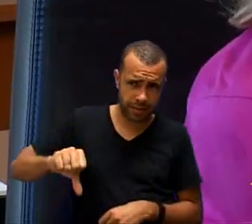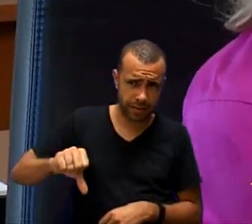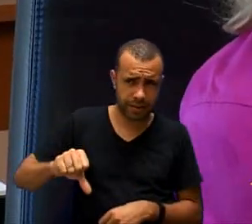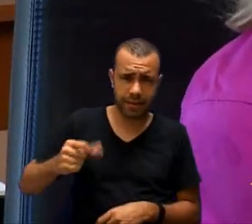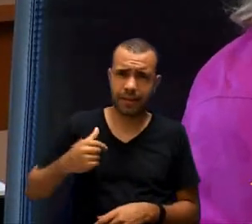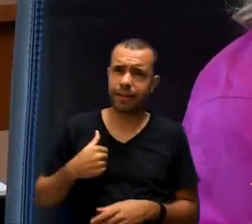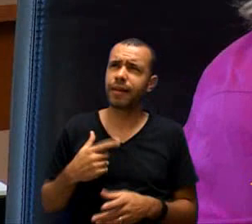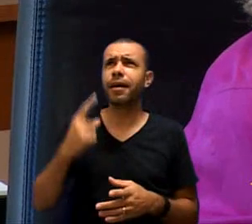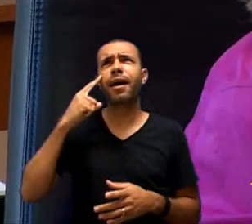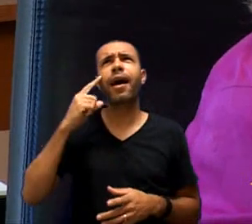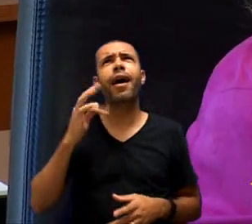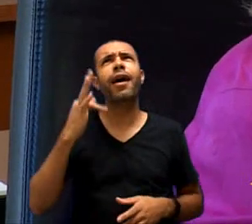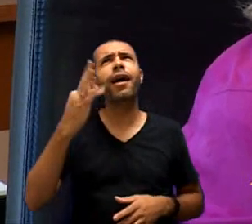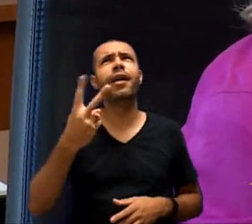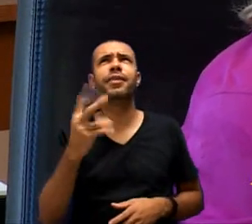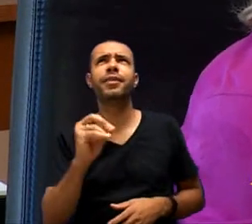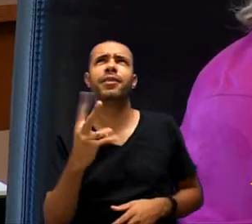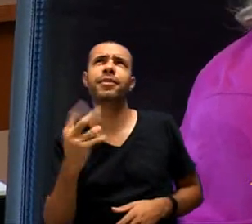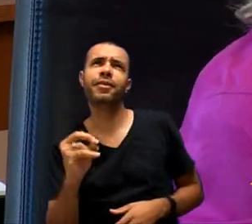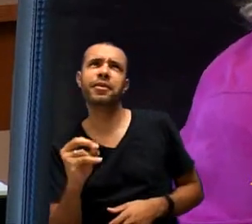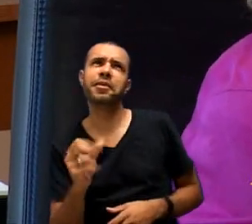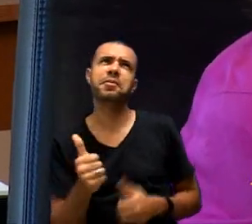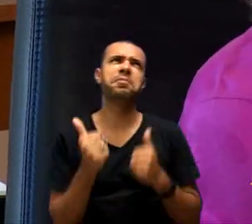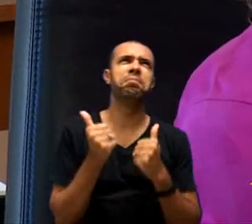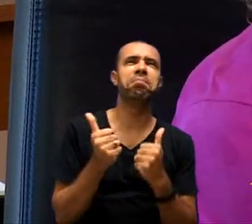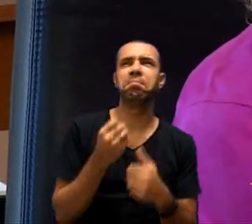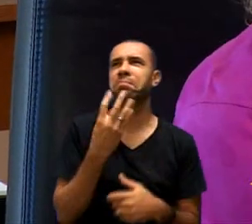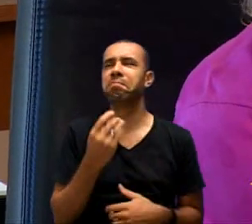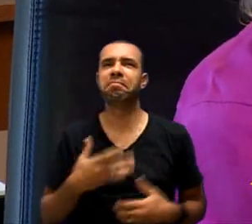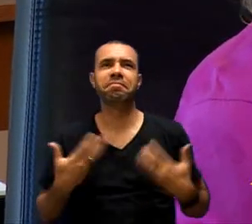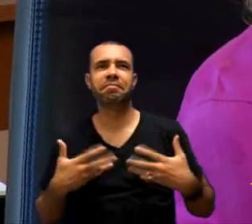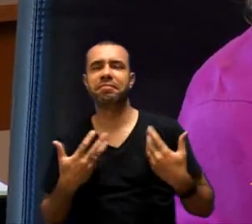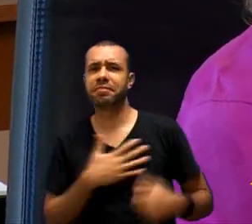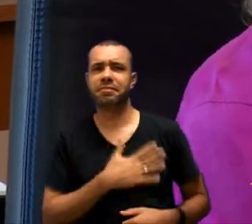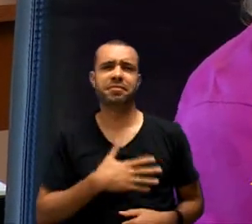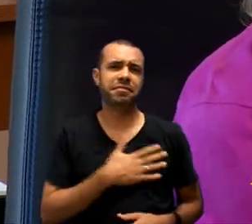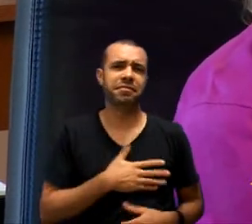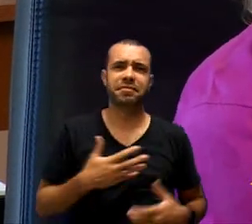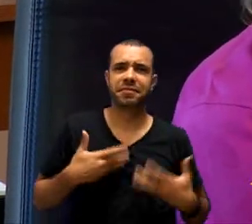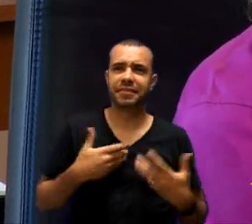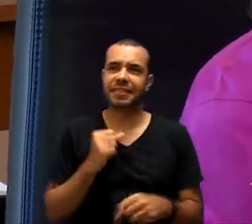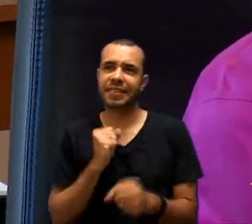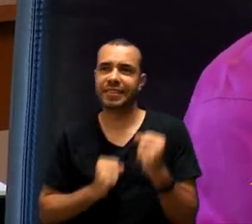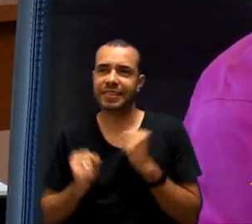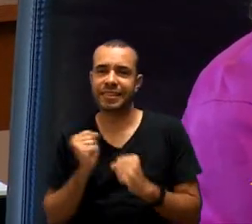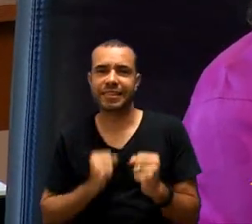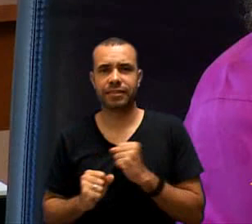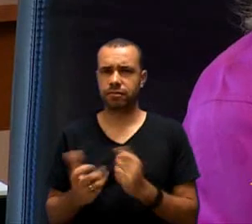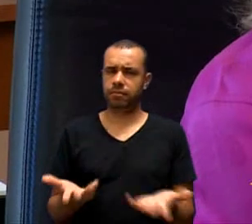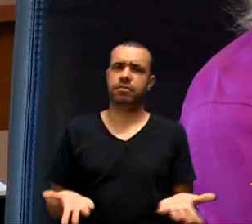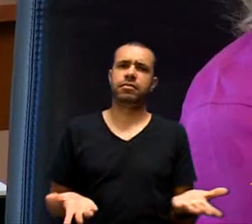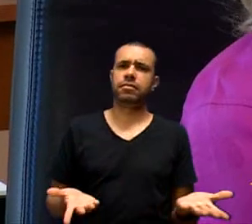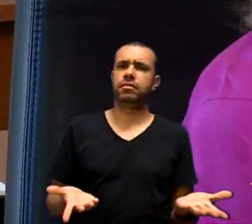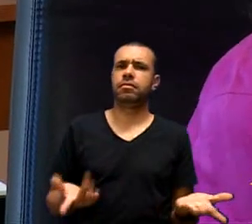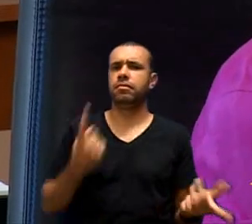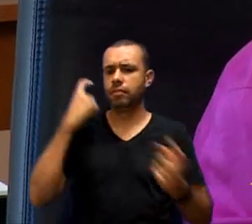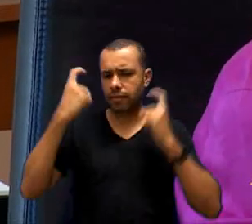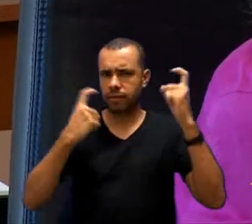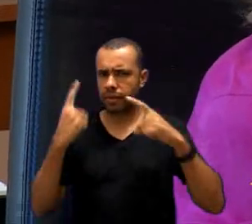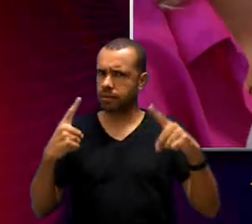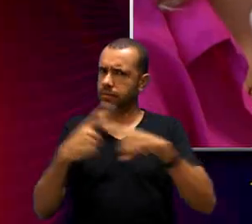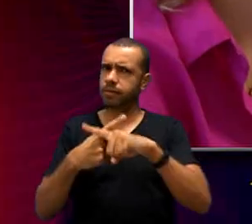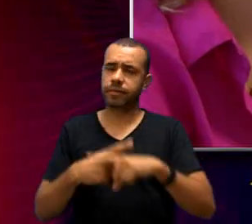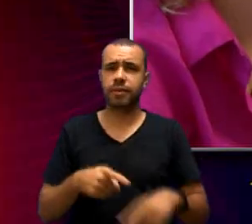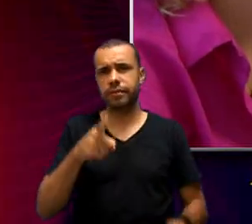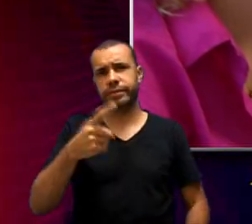tão otimista para 2020? Tão otimista com os orçamentos que o senhor faz aí e prevê. É essa a minha preocupação. Não, eu vou